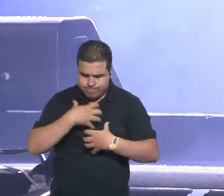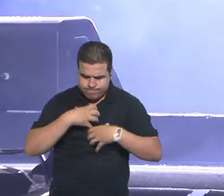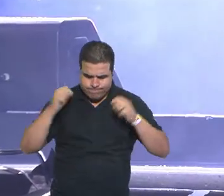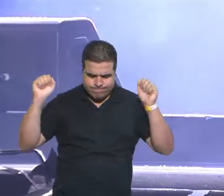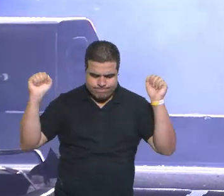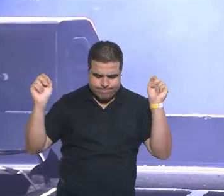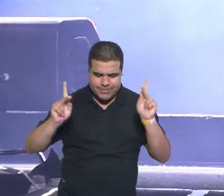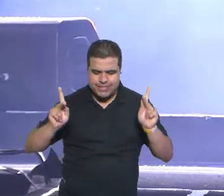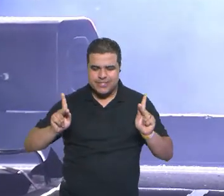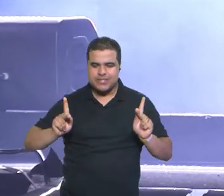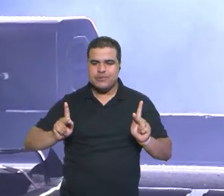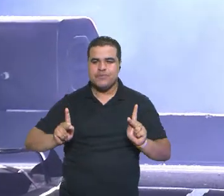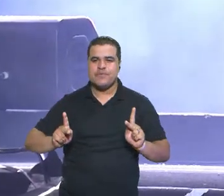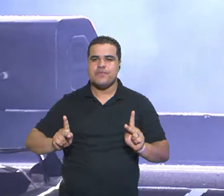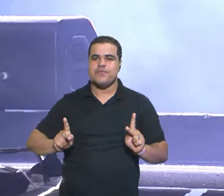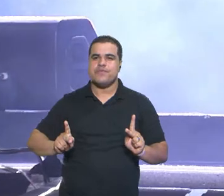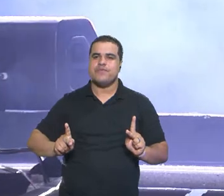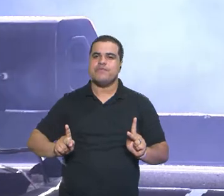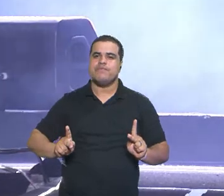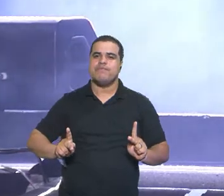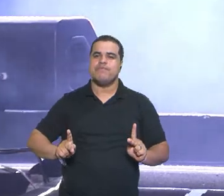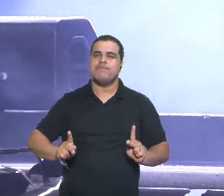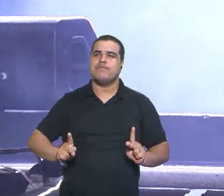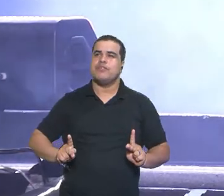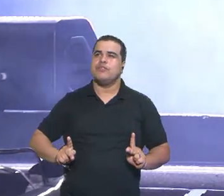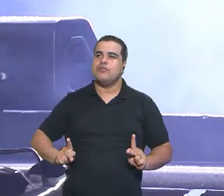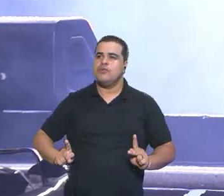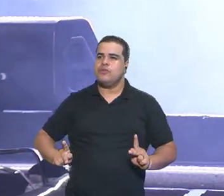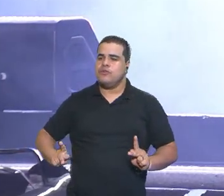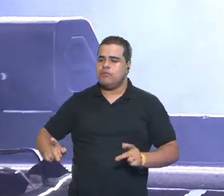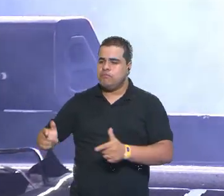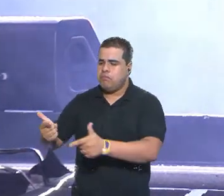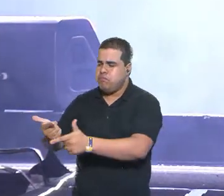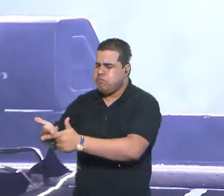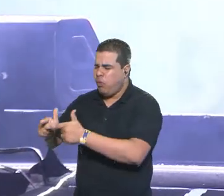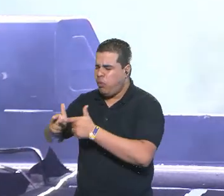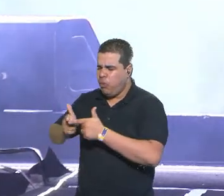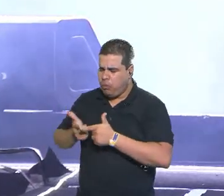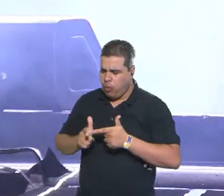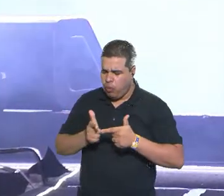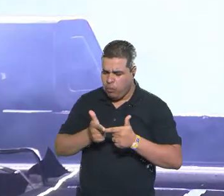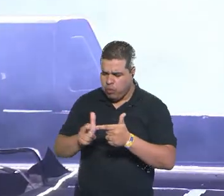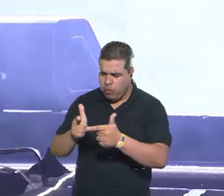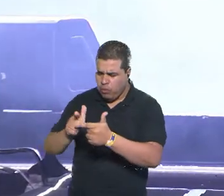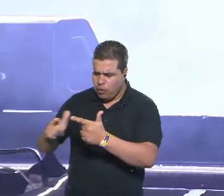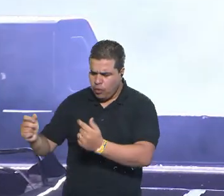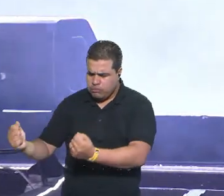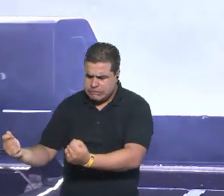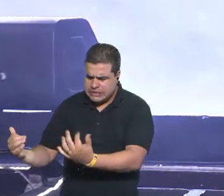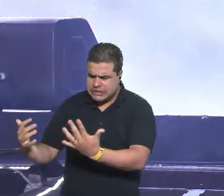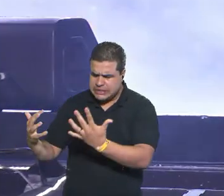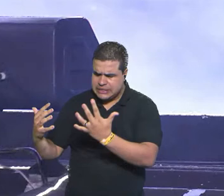e eu encontro pai o vento da aflição